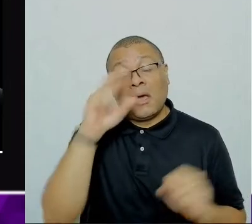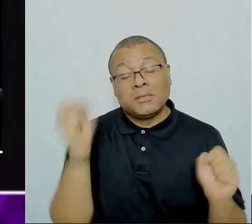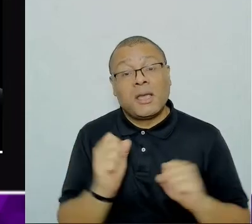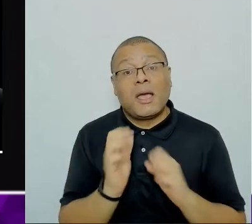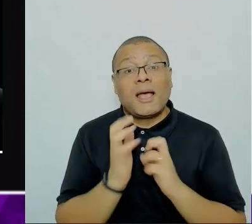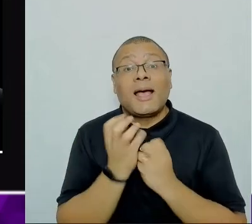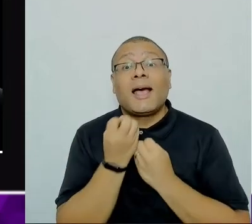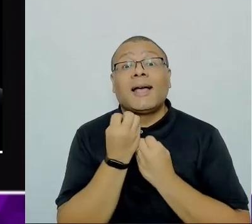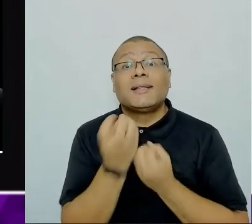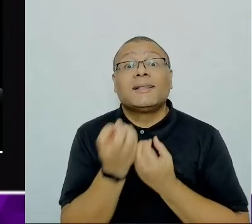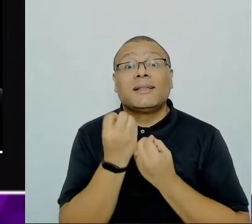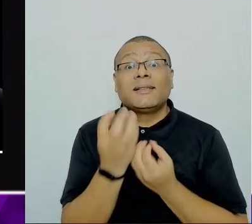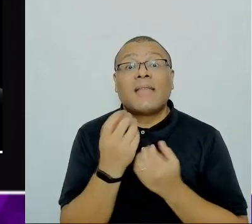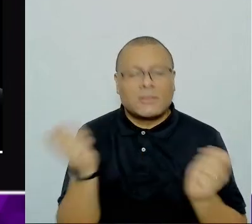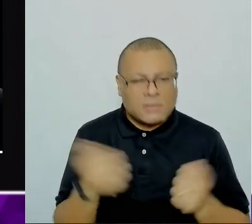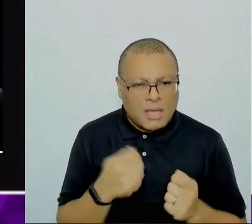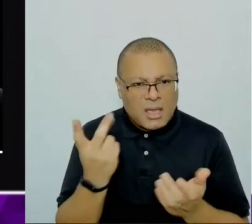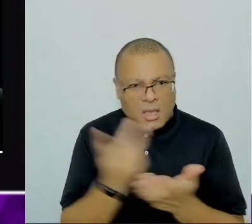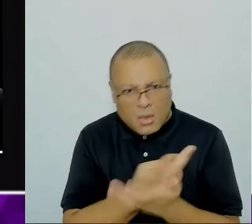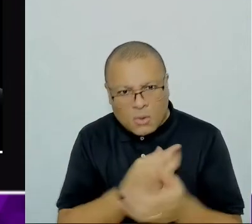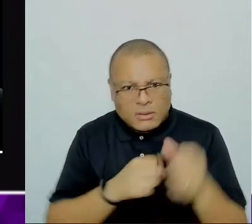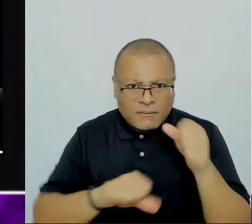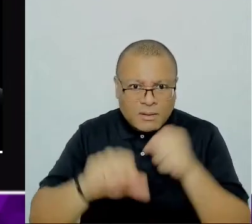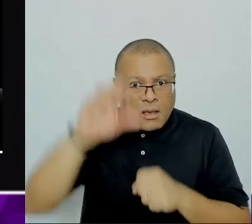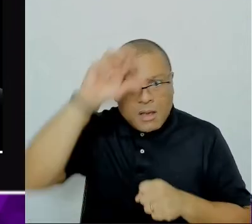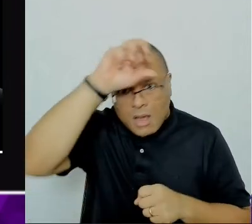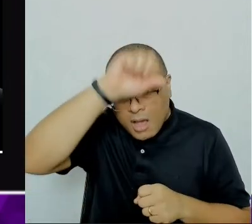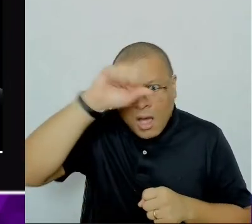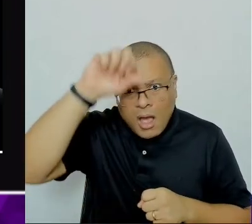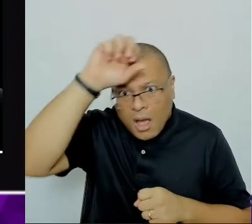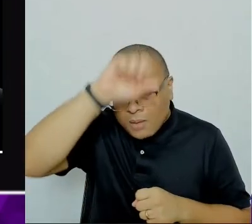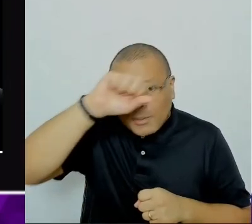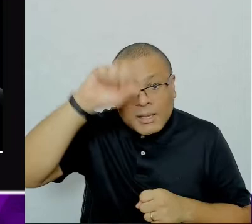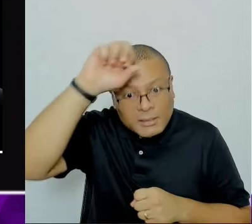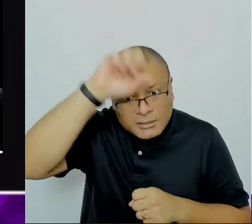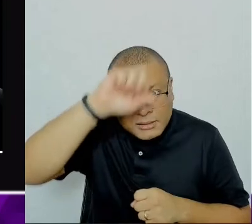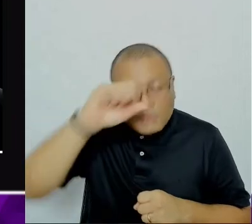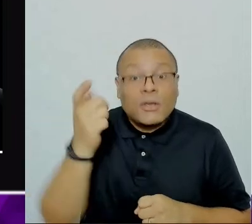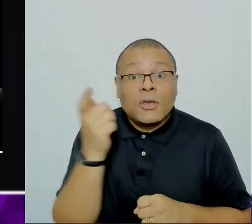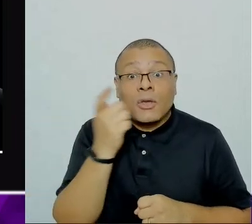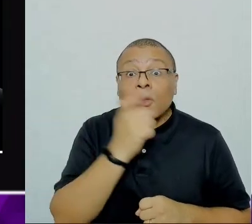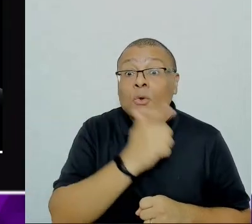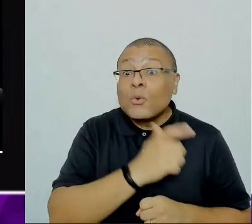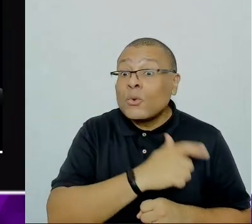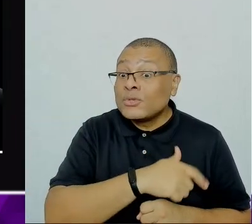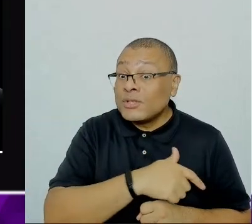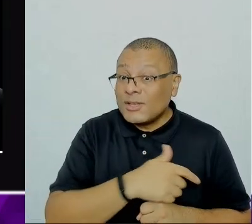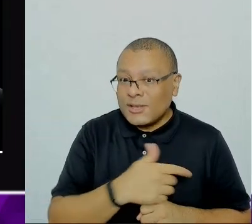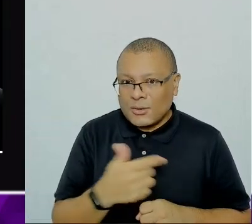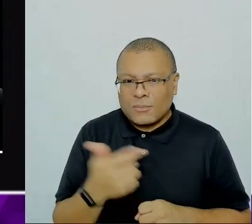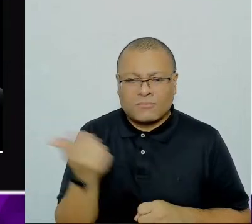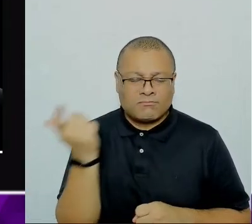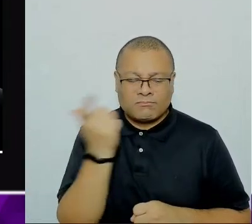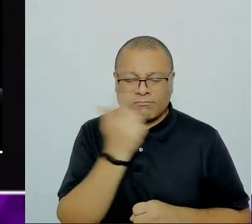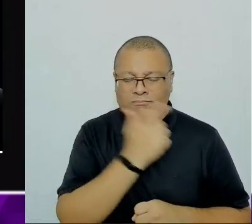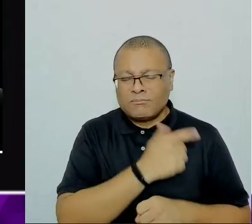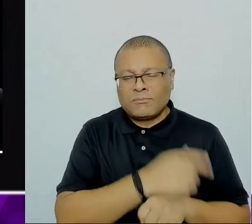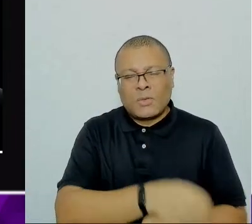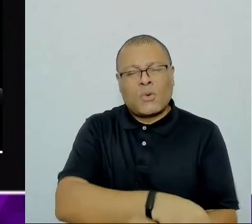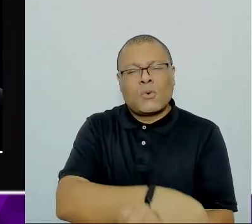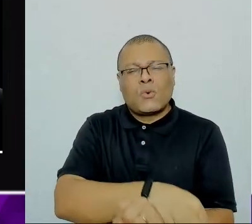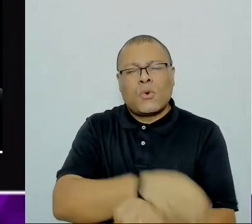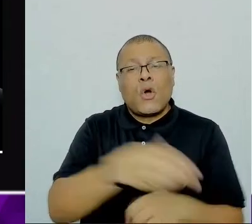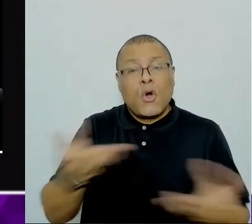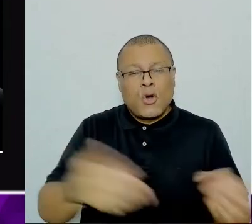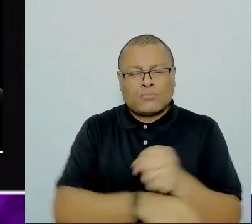ele viu que errou, mas ele estava aprendendo e não foi à toa que foi lançado Inspiration 4 e também tem um documentário lá na Netflix